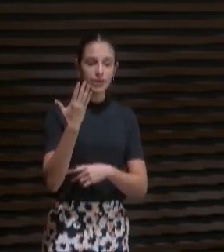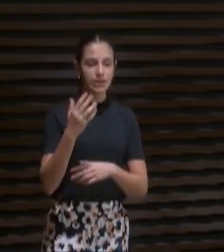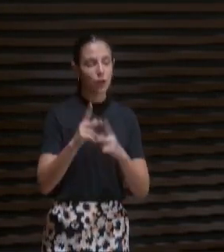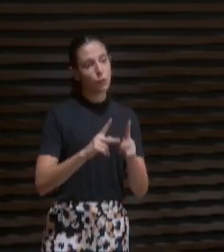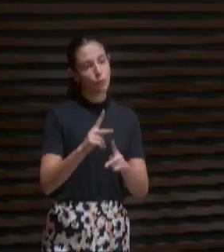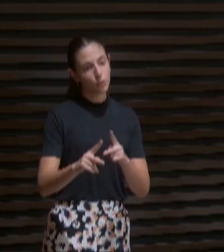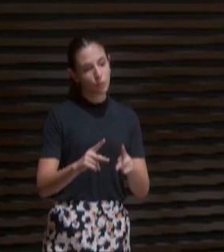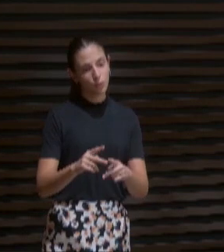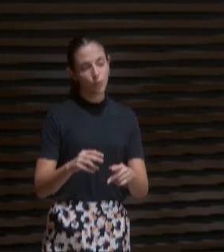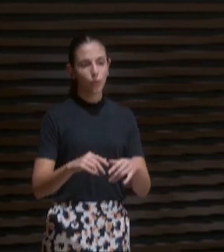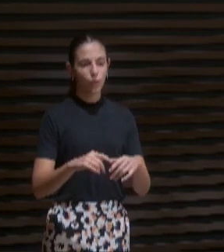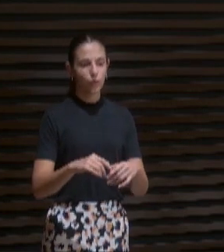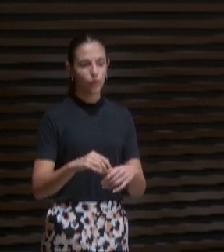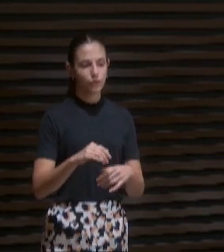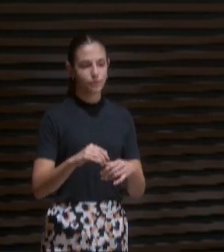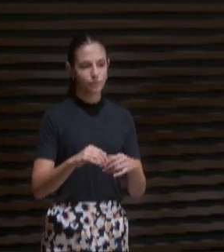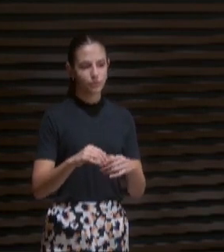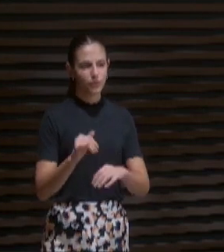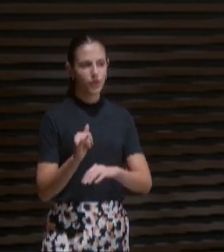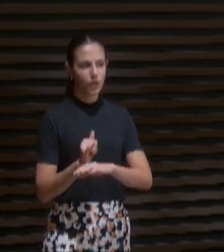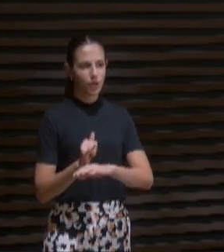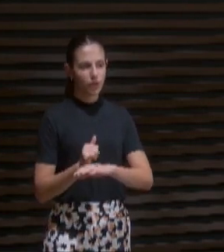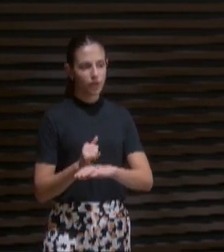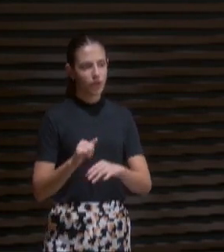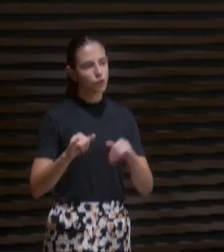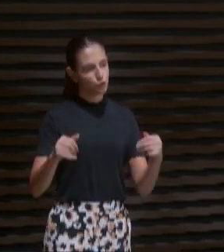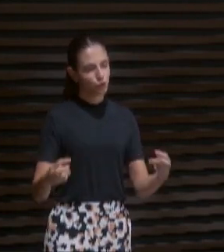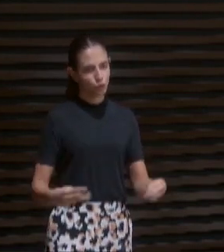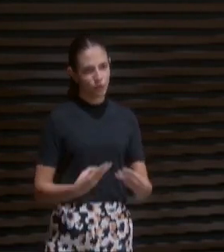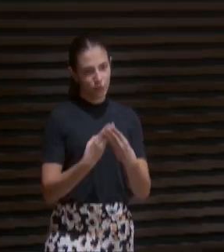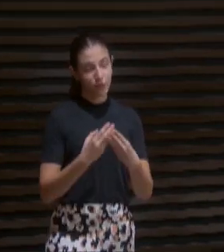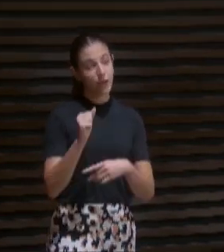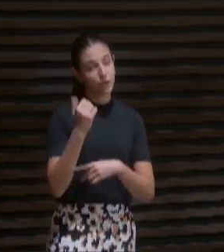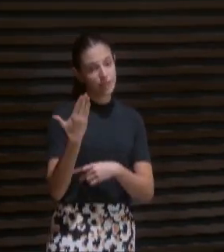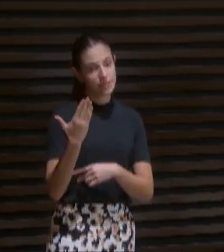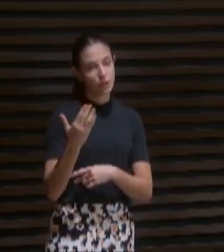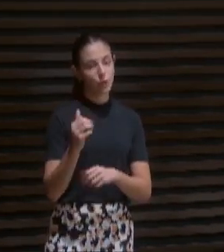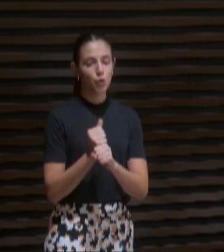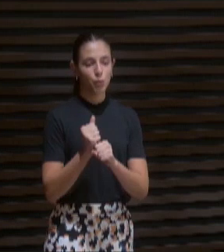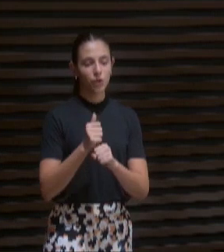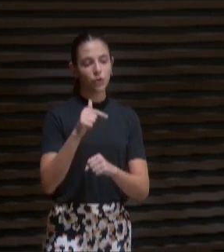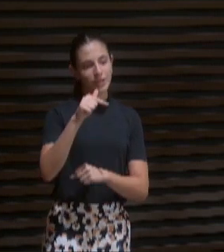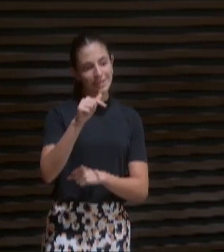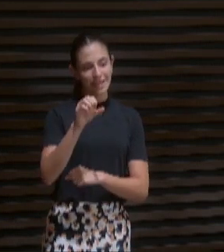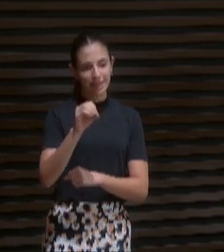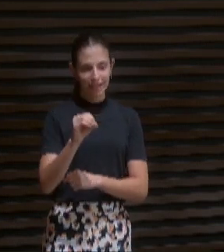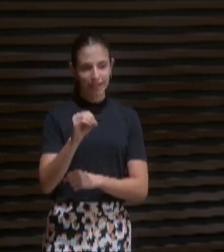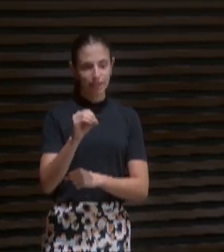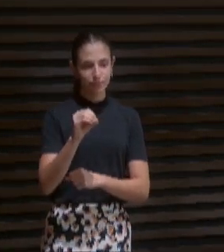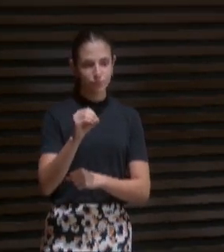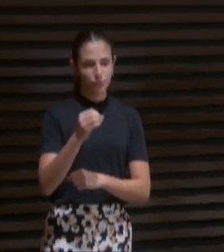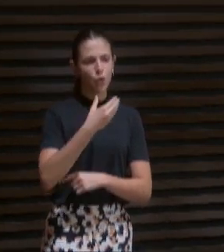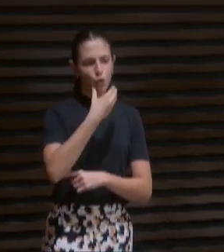e que aconteceu no ano 70, com o general Tito